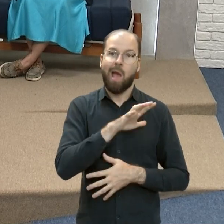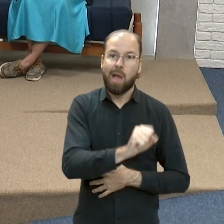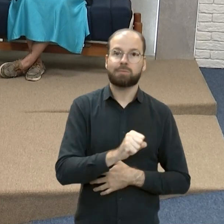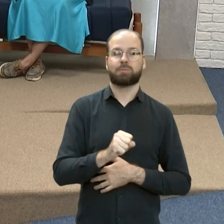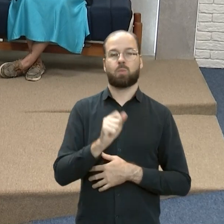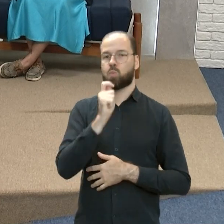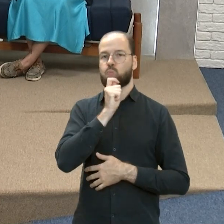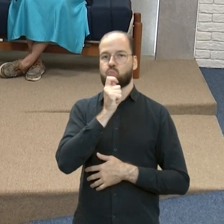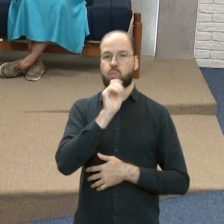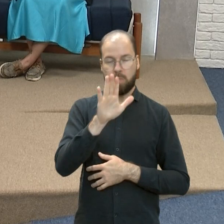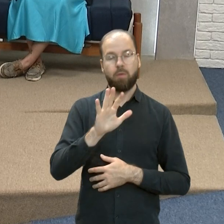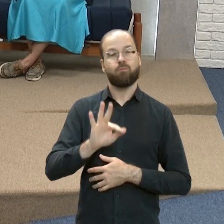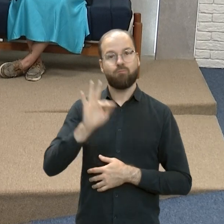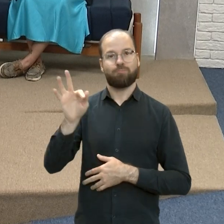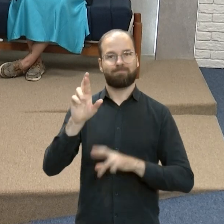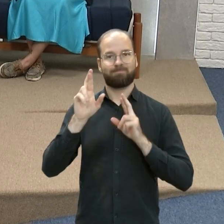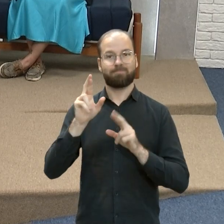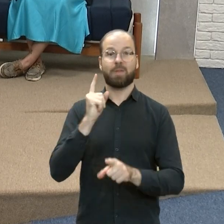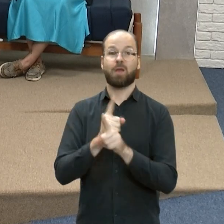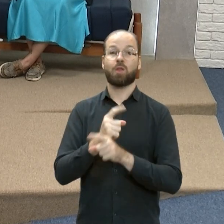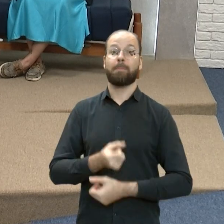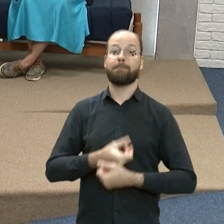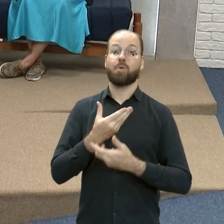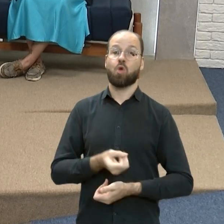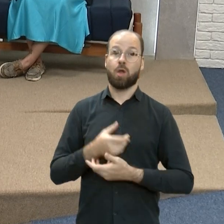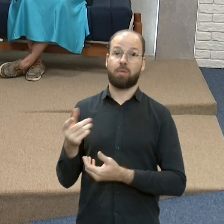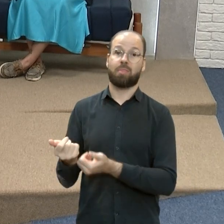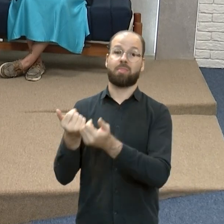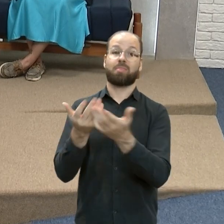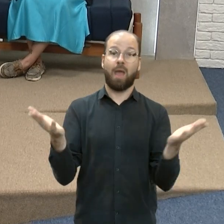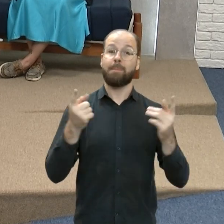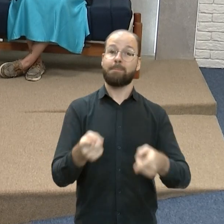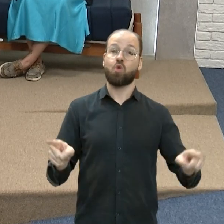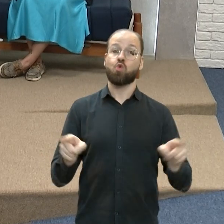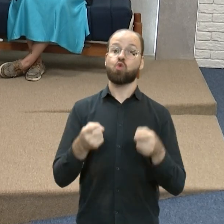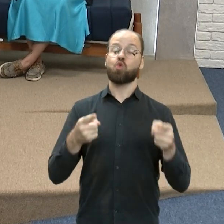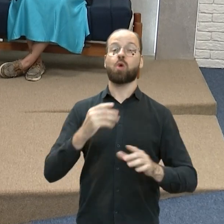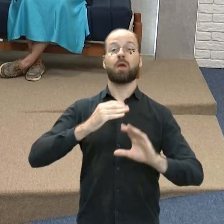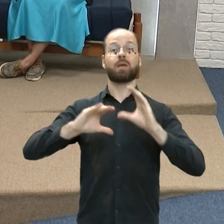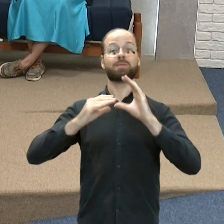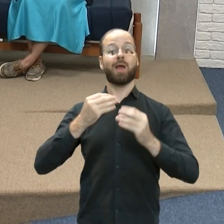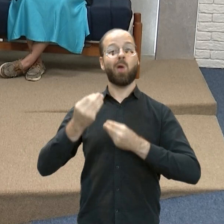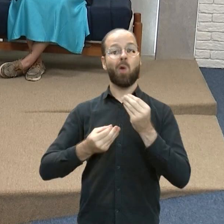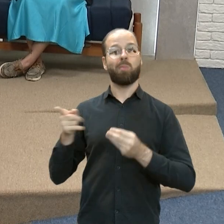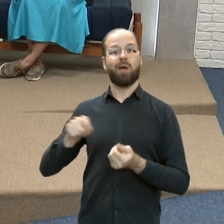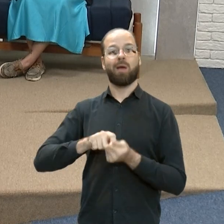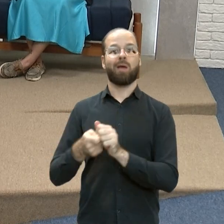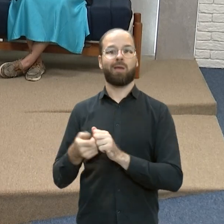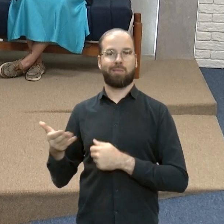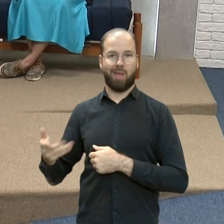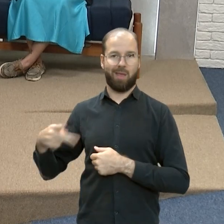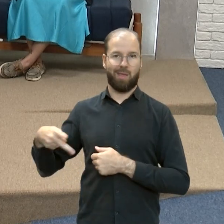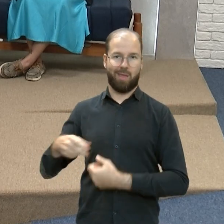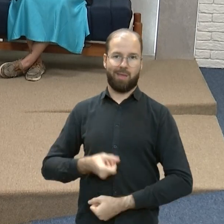sobre isso, mas encontrar esses poemas que foram a música, né, mesmo, como que era, né, como que foi que isso foi musicalizado.